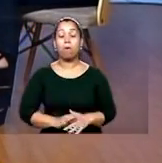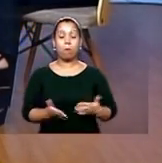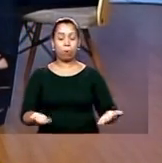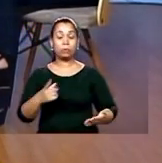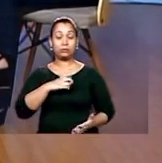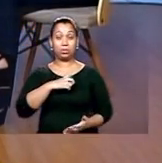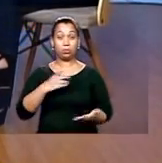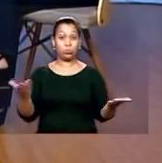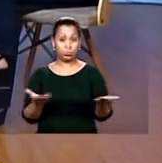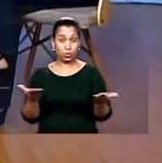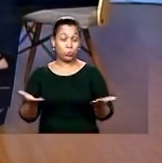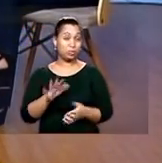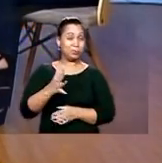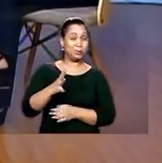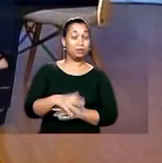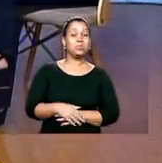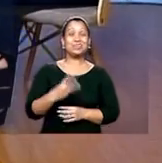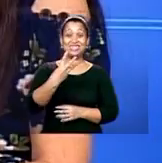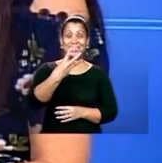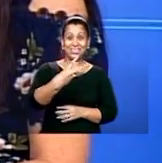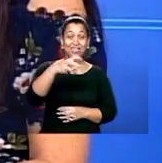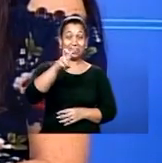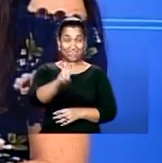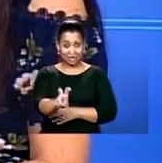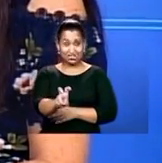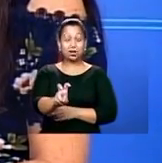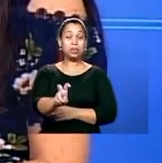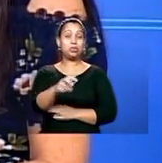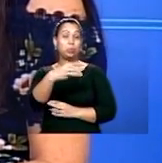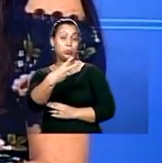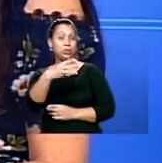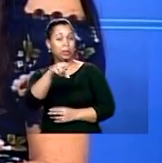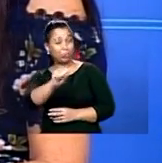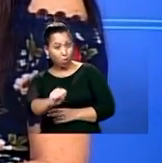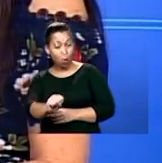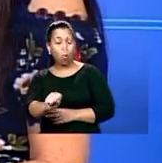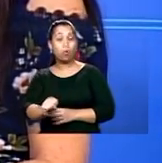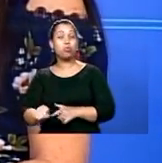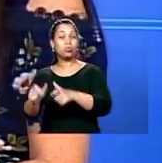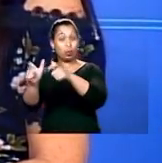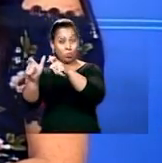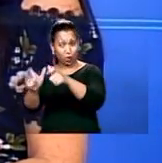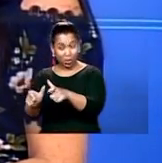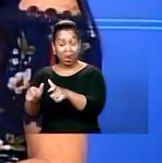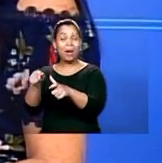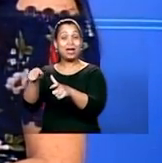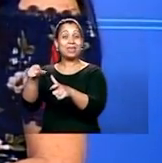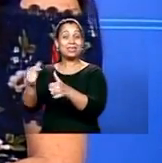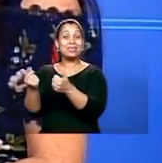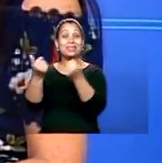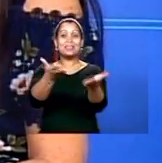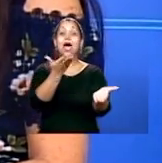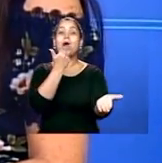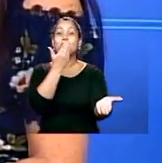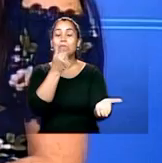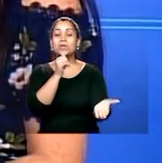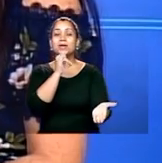Nós temos hoje em torno de 35, 38 instituições que servem refeição no município.